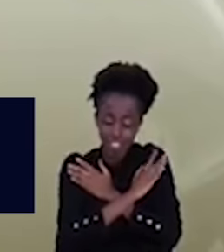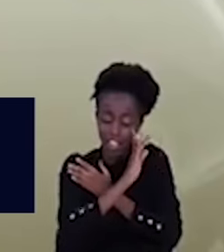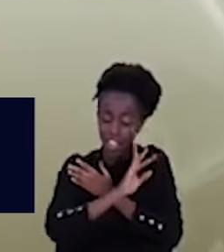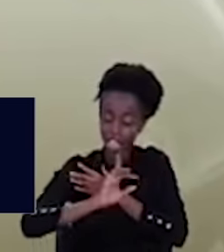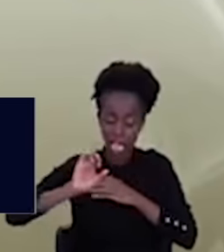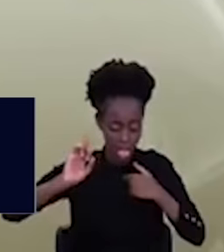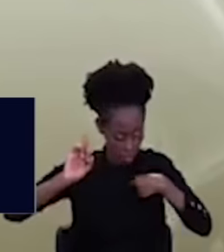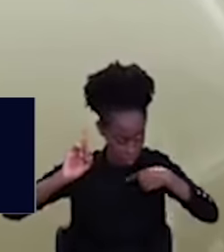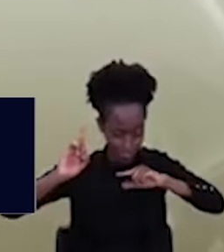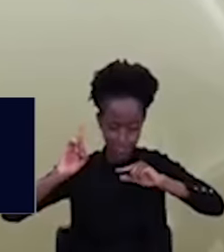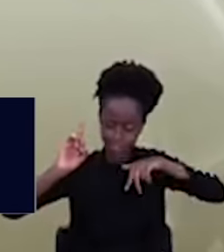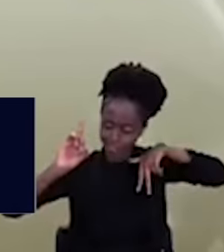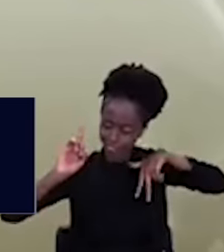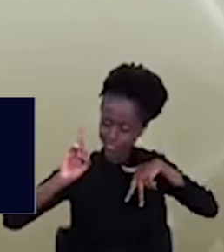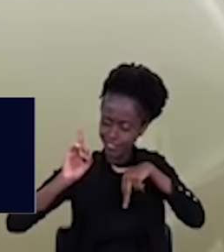contigo irei.